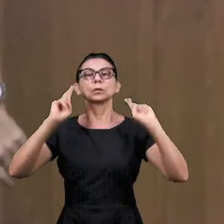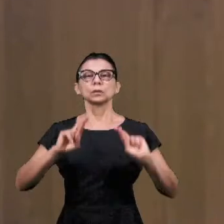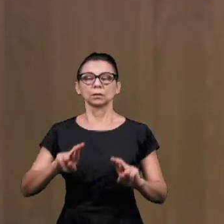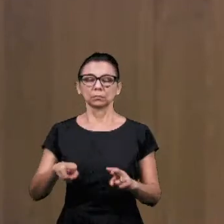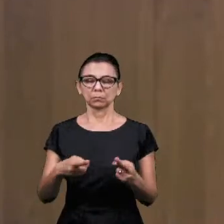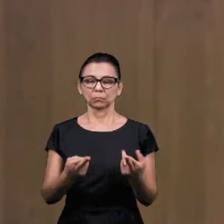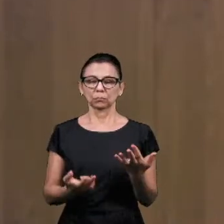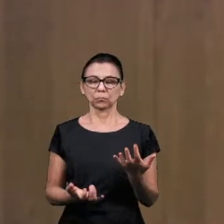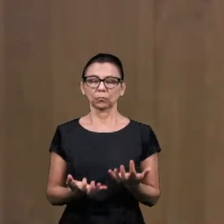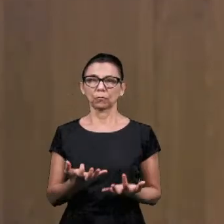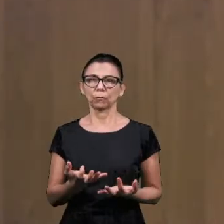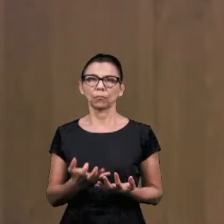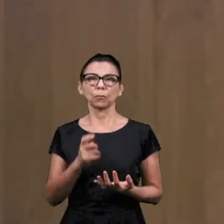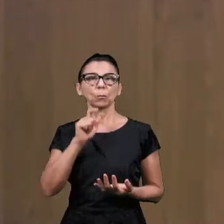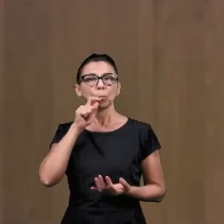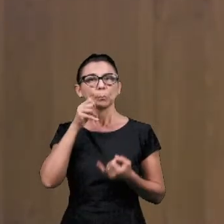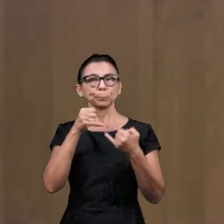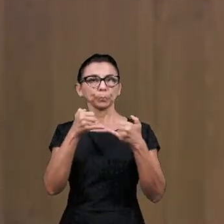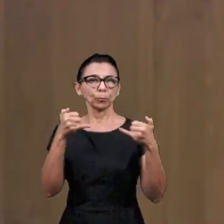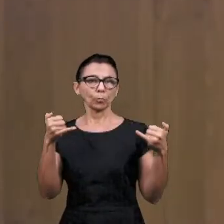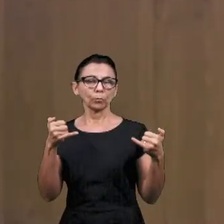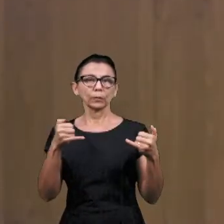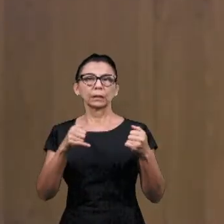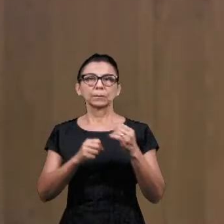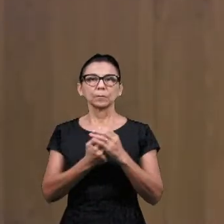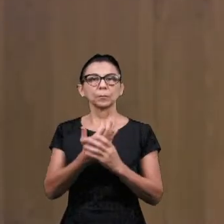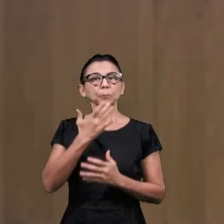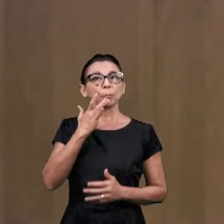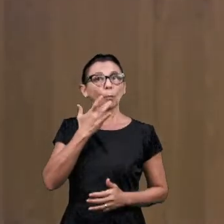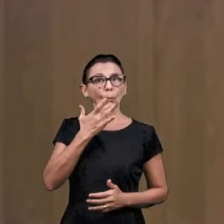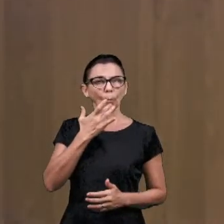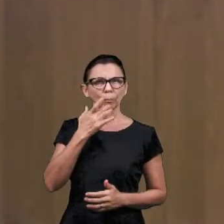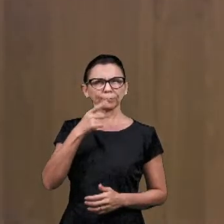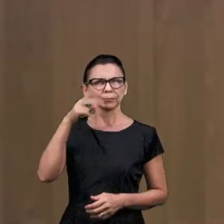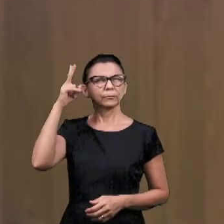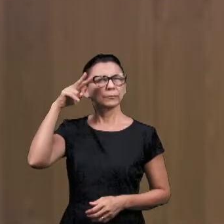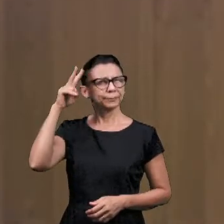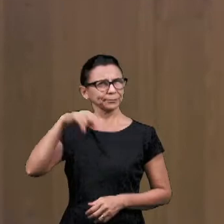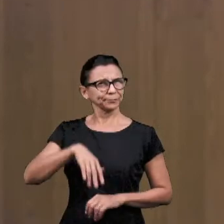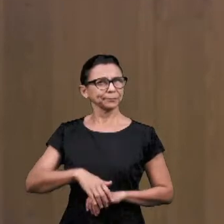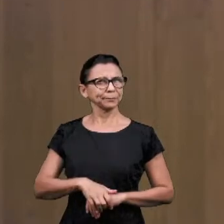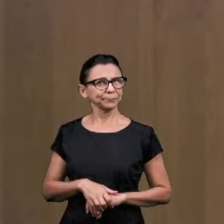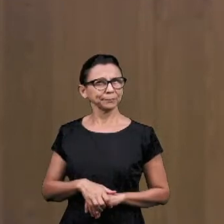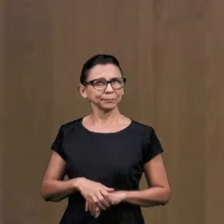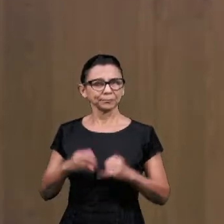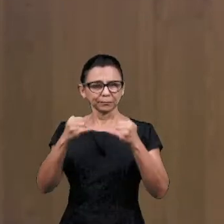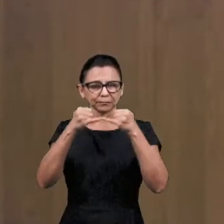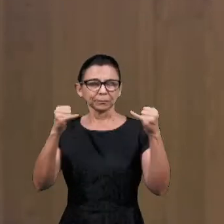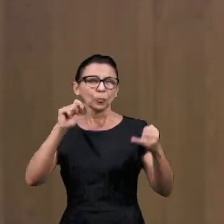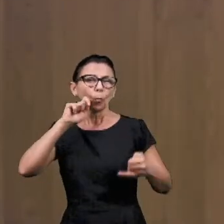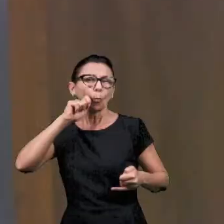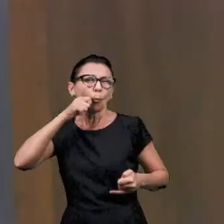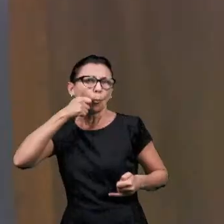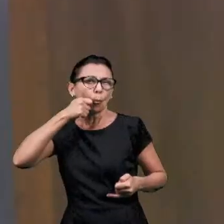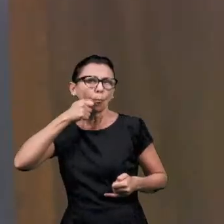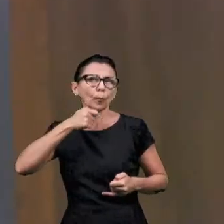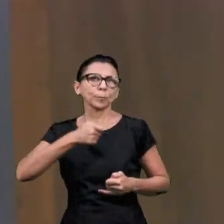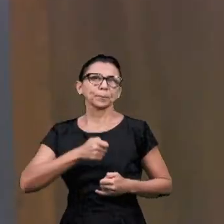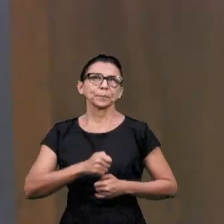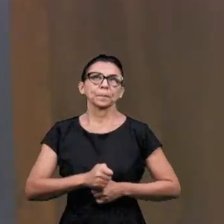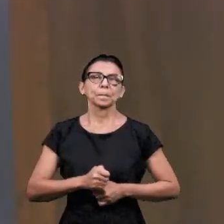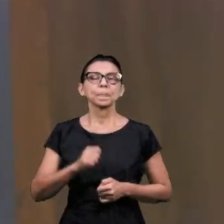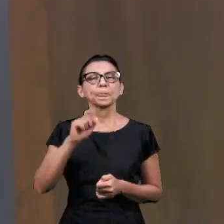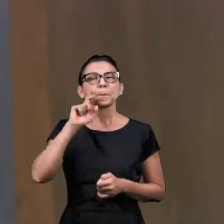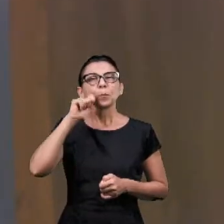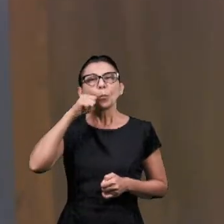asmos e ervas amargosas. Vocês se lembram o que são pães asmos? Pães asmos são